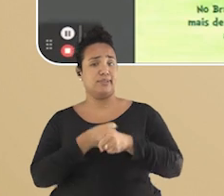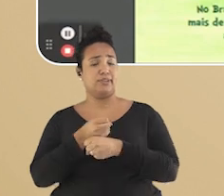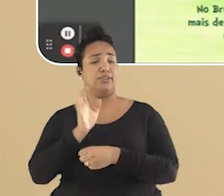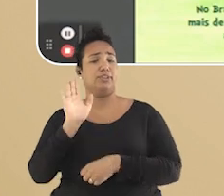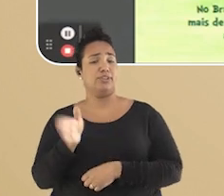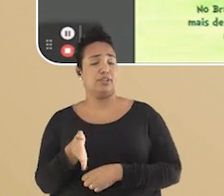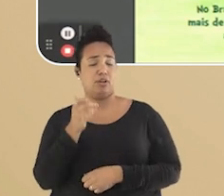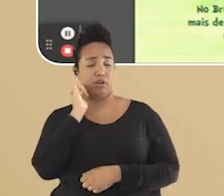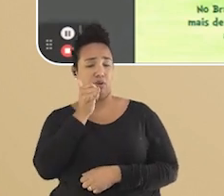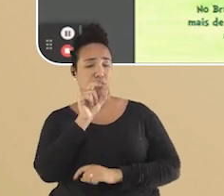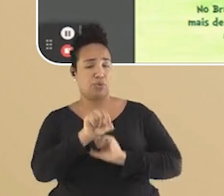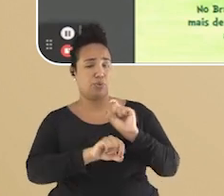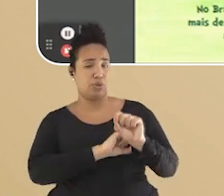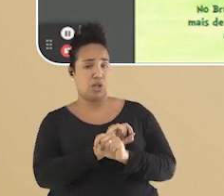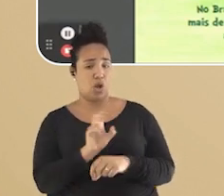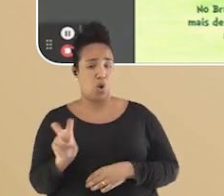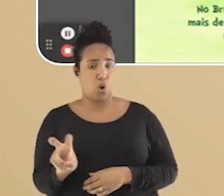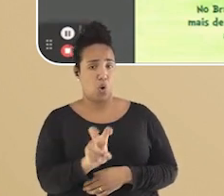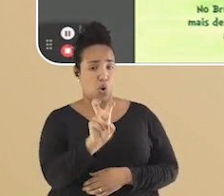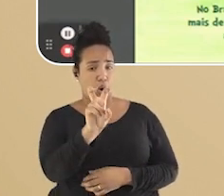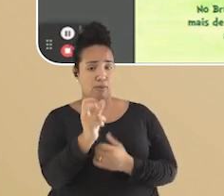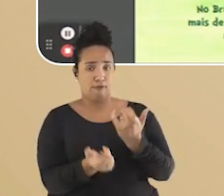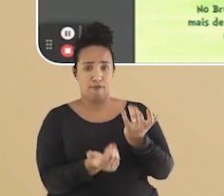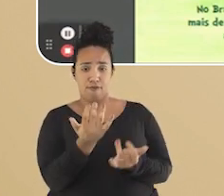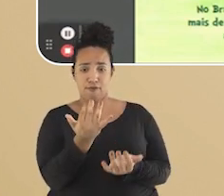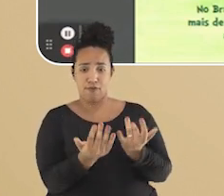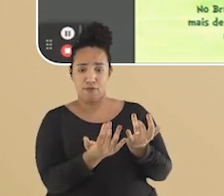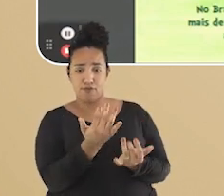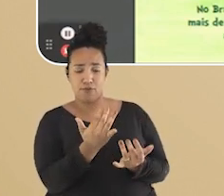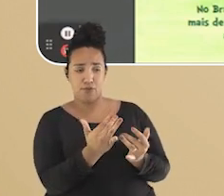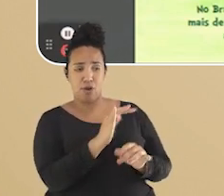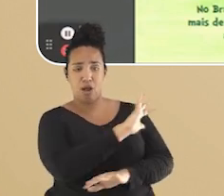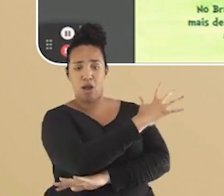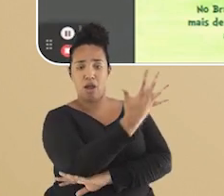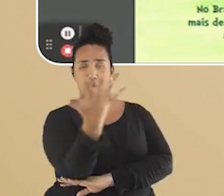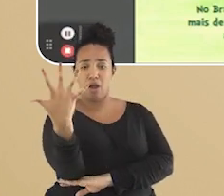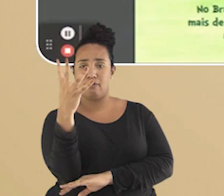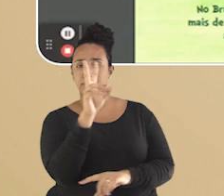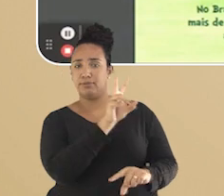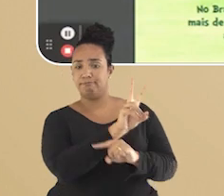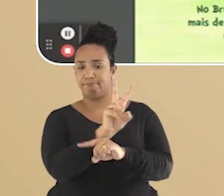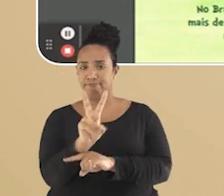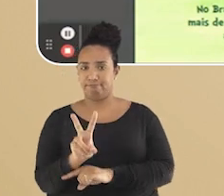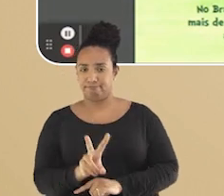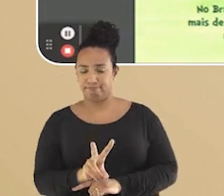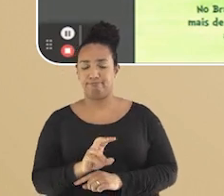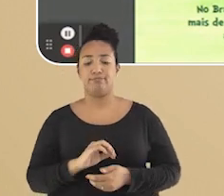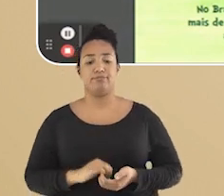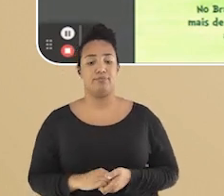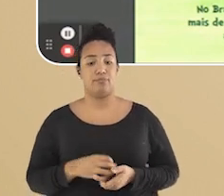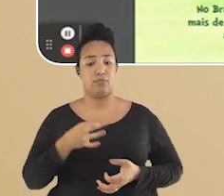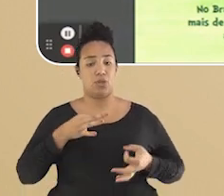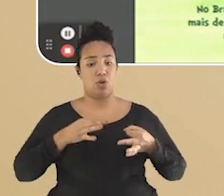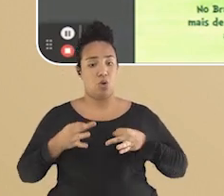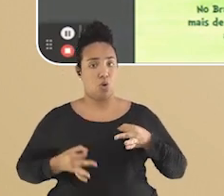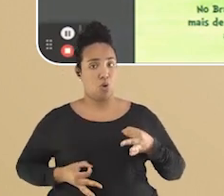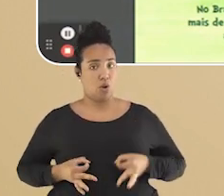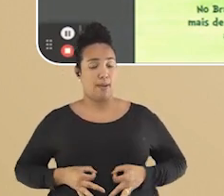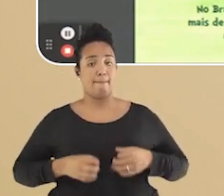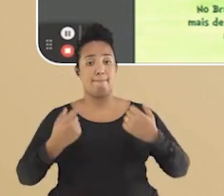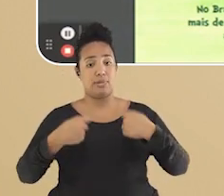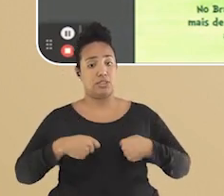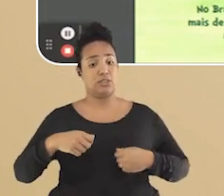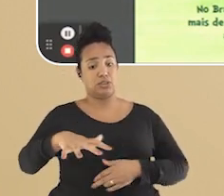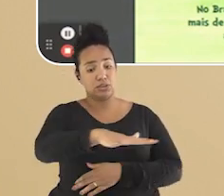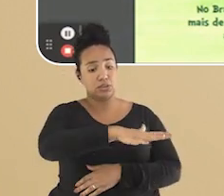protege a floresta dos que pretendem queimá-la. A onça-pintada precisa de um território muito grande